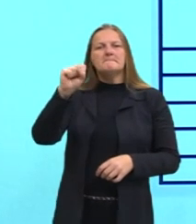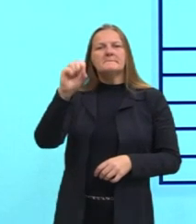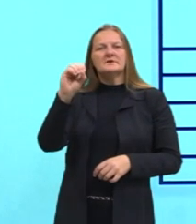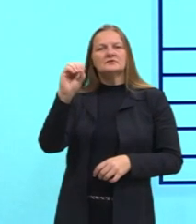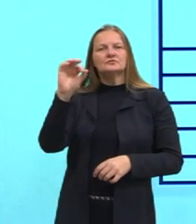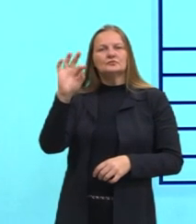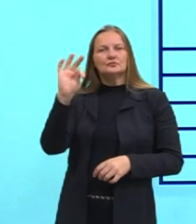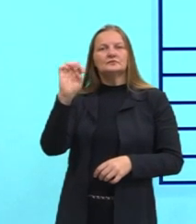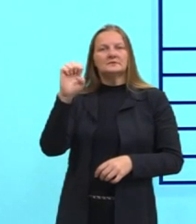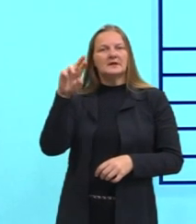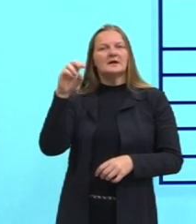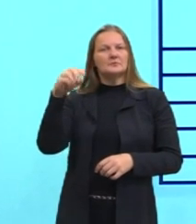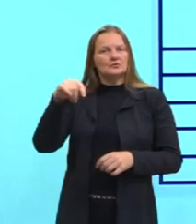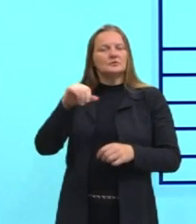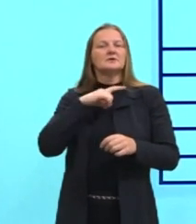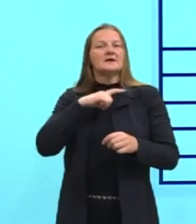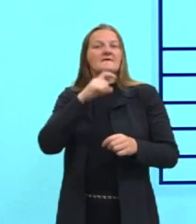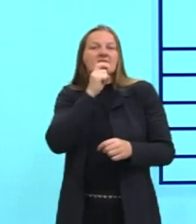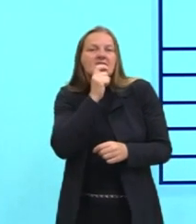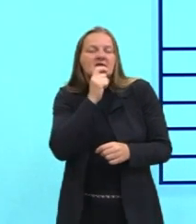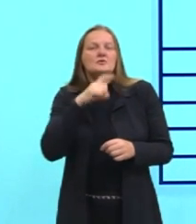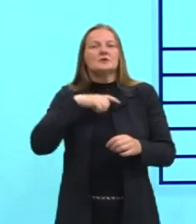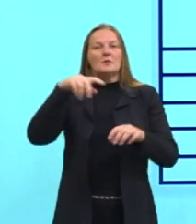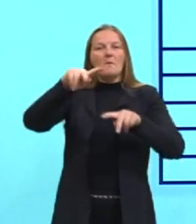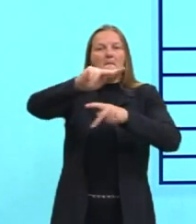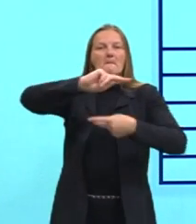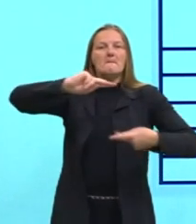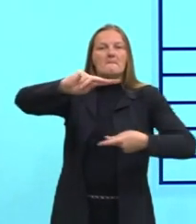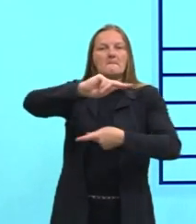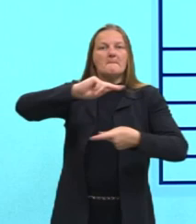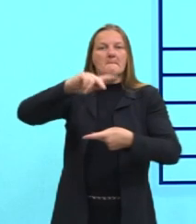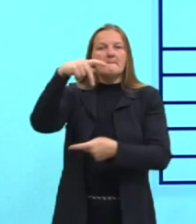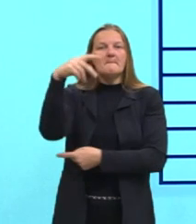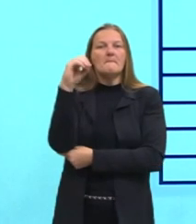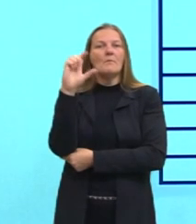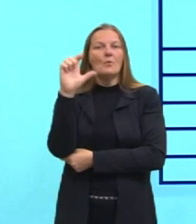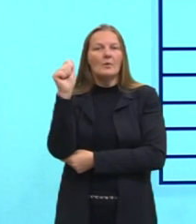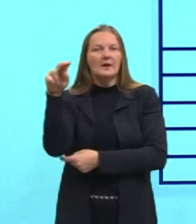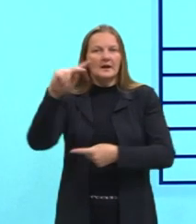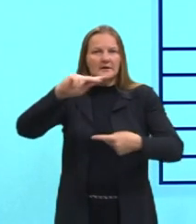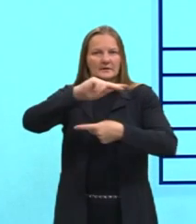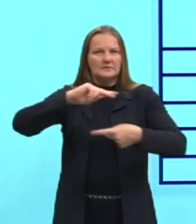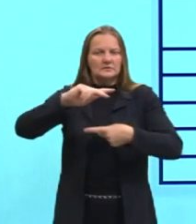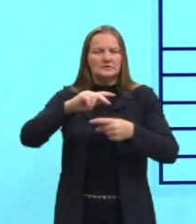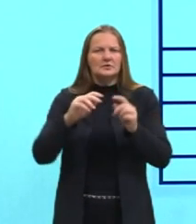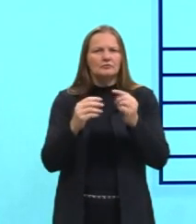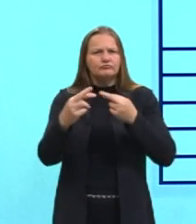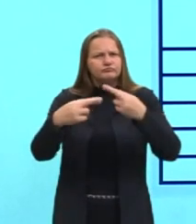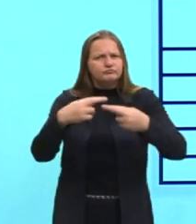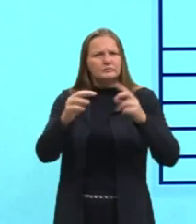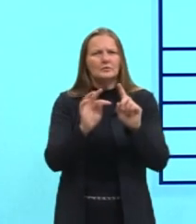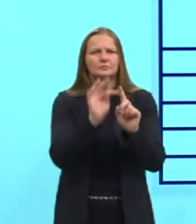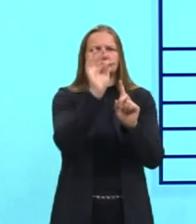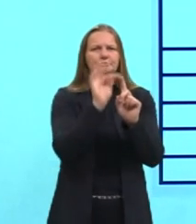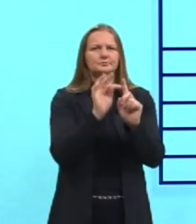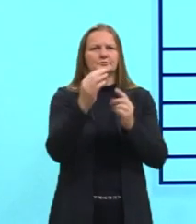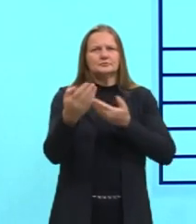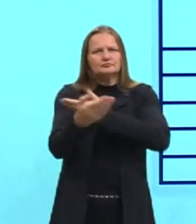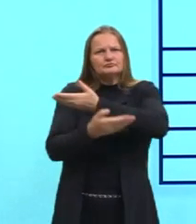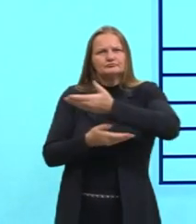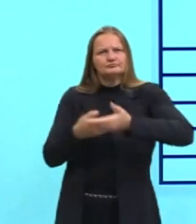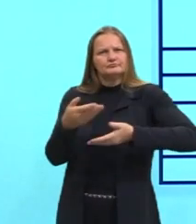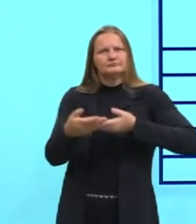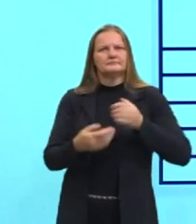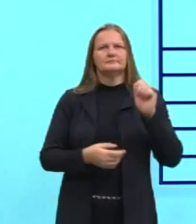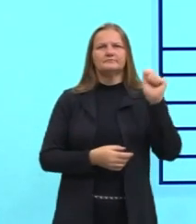clima climas frios também climas polares a gurizada então ele vai relacionando a essa temperatura tá Então olha lá ó